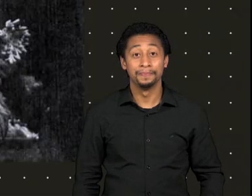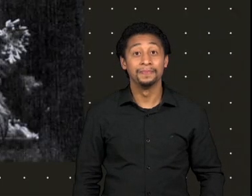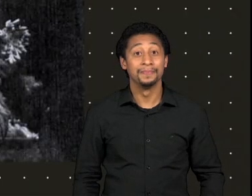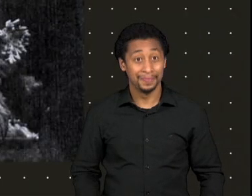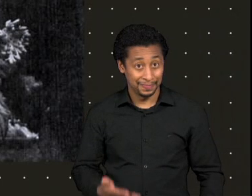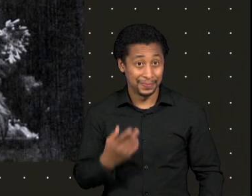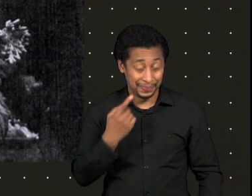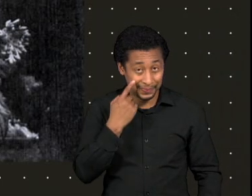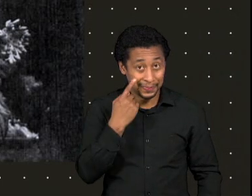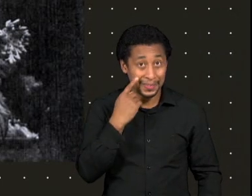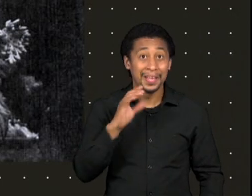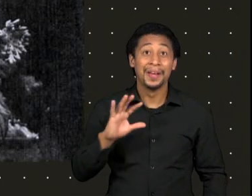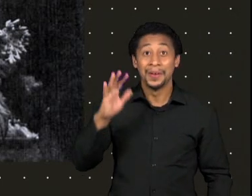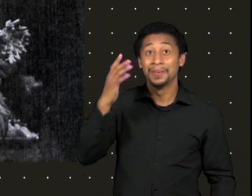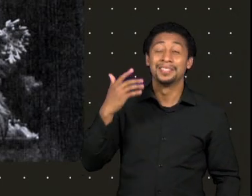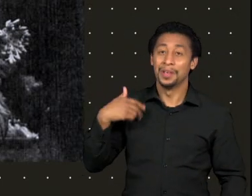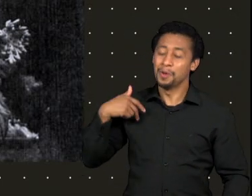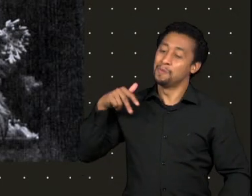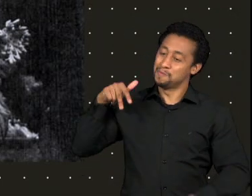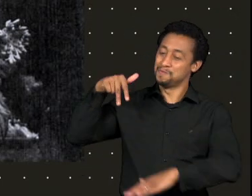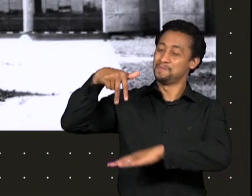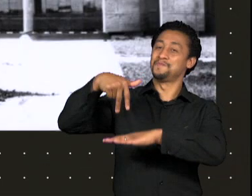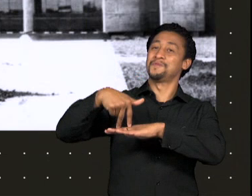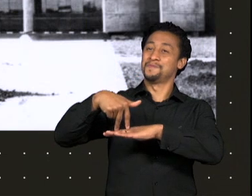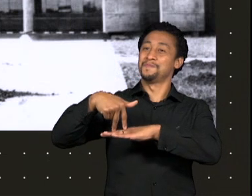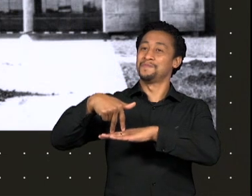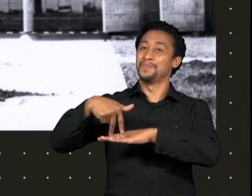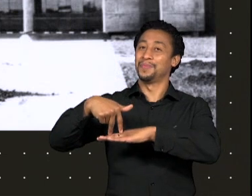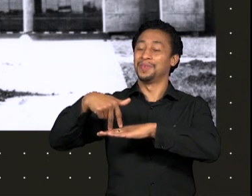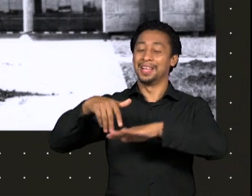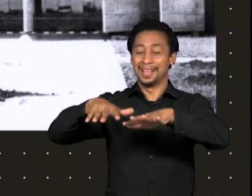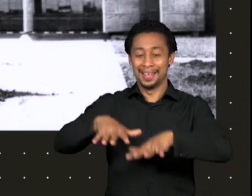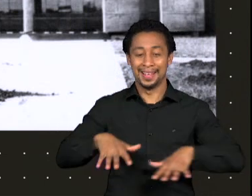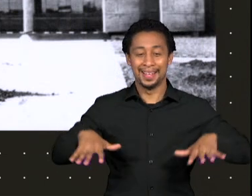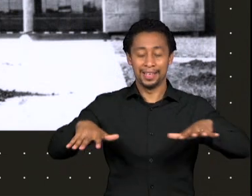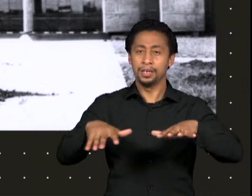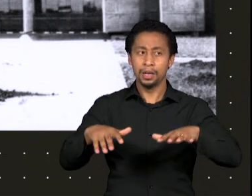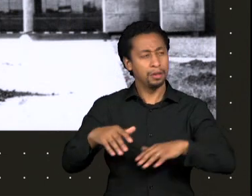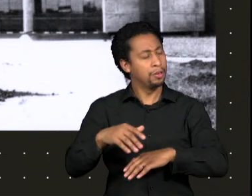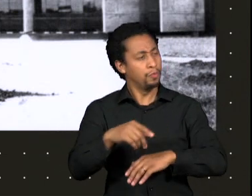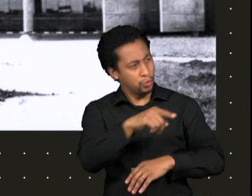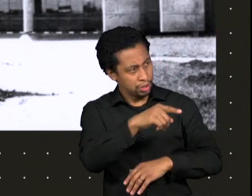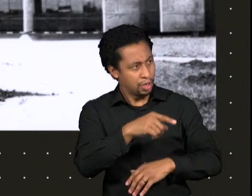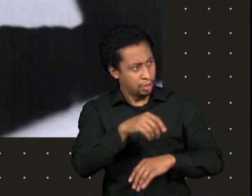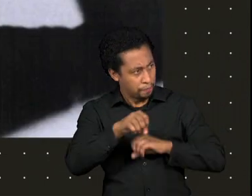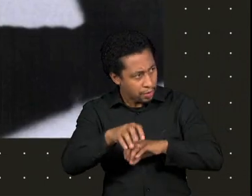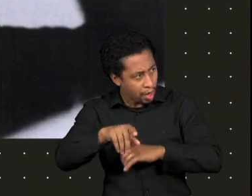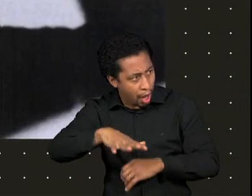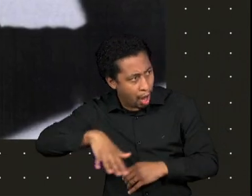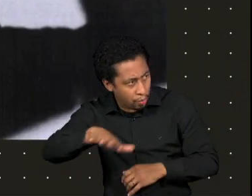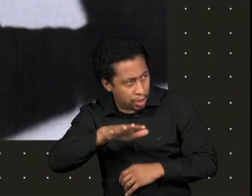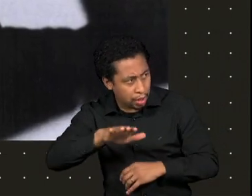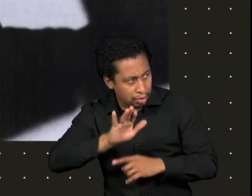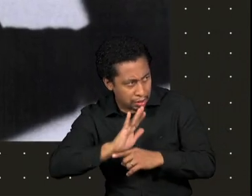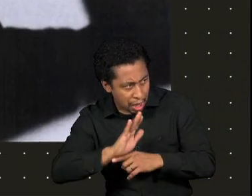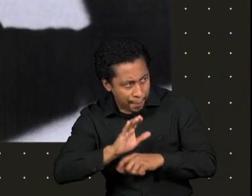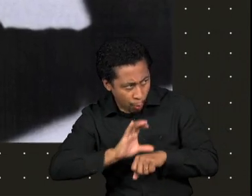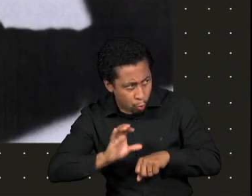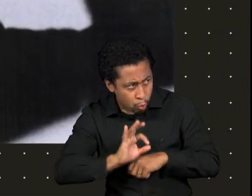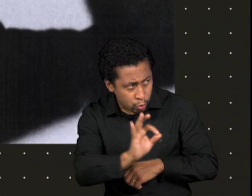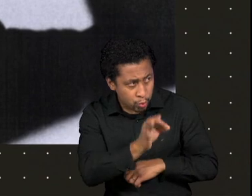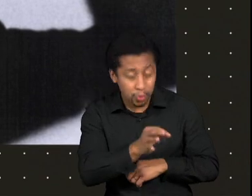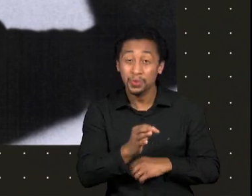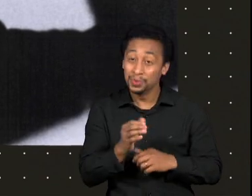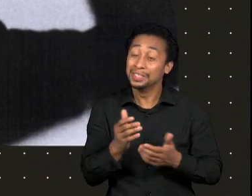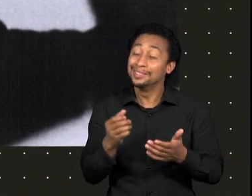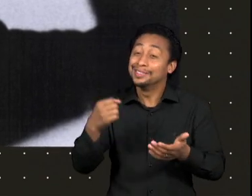Vida Seca, você não quer vir dar aula aqui para cinema, vamos fazer um curso de cinema, etc. Junto com Paulo